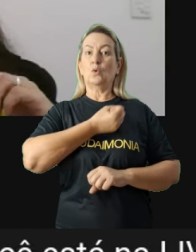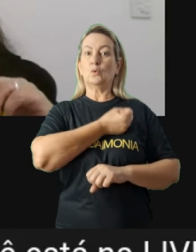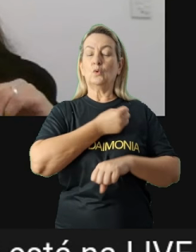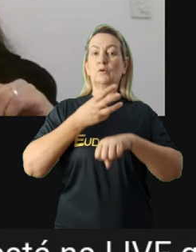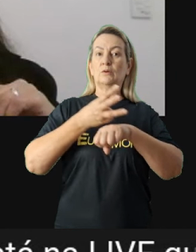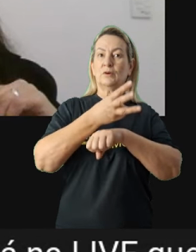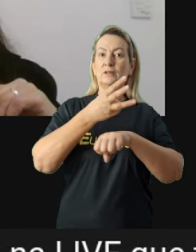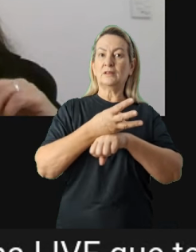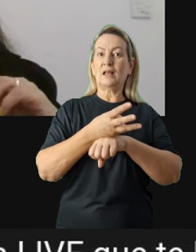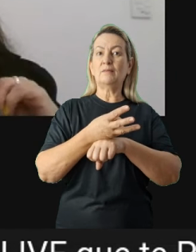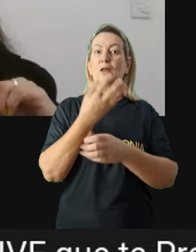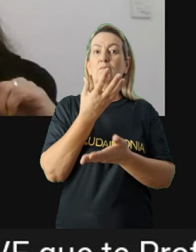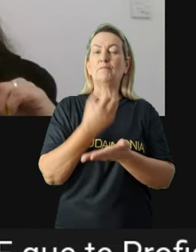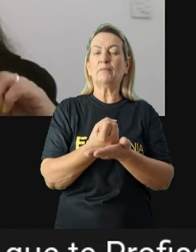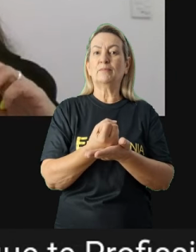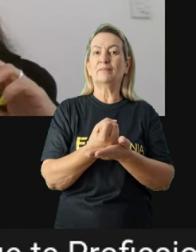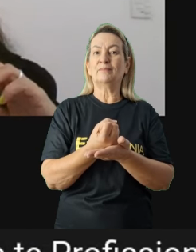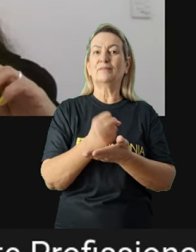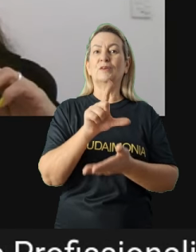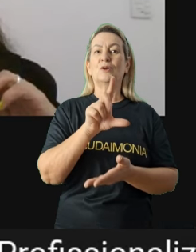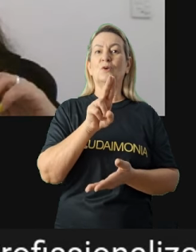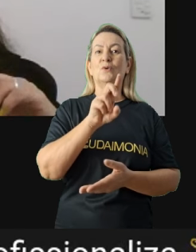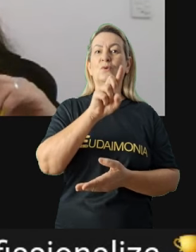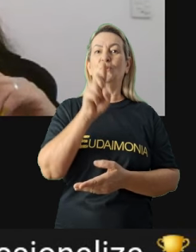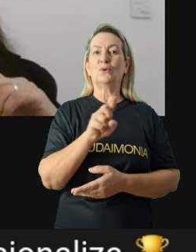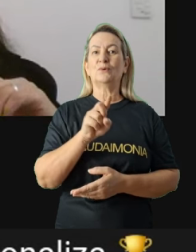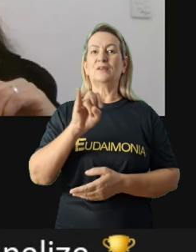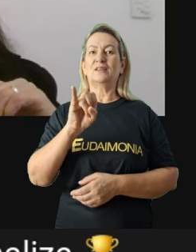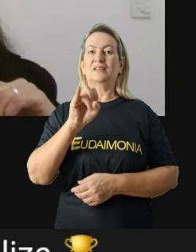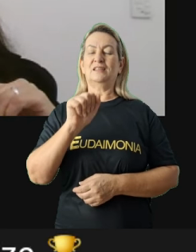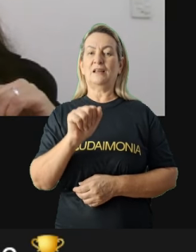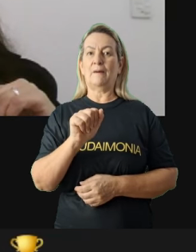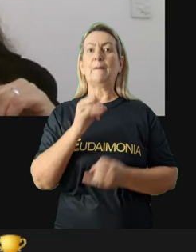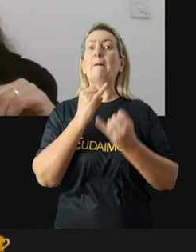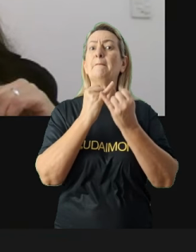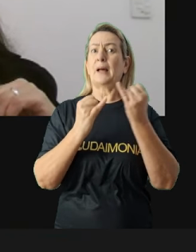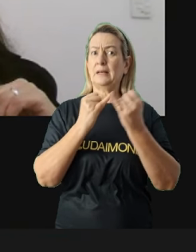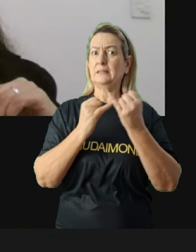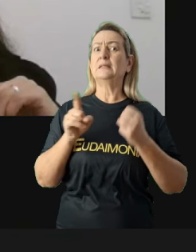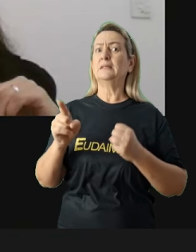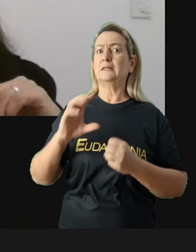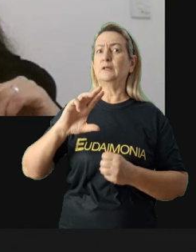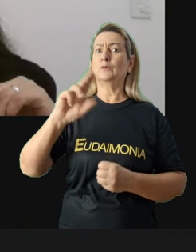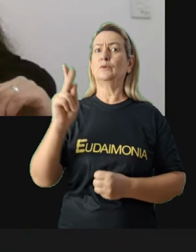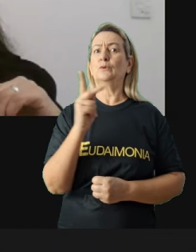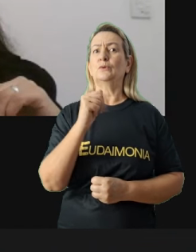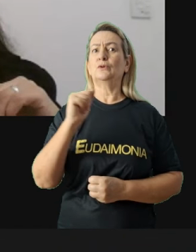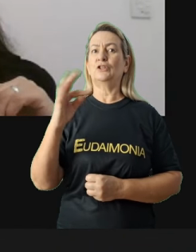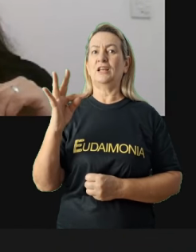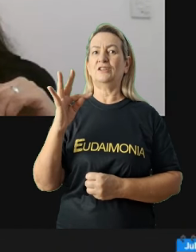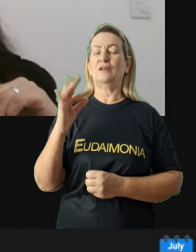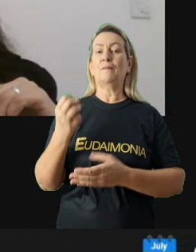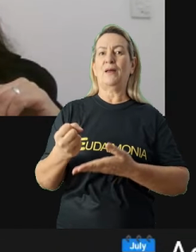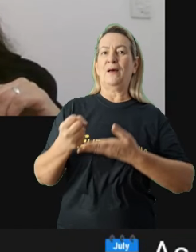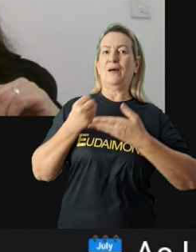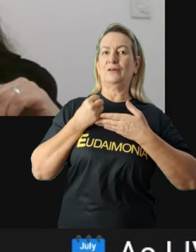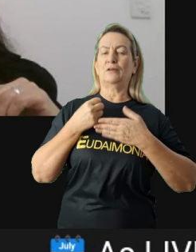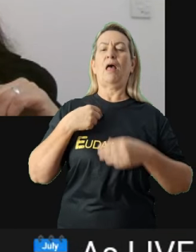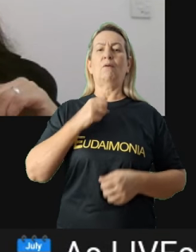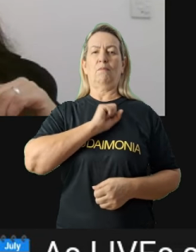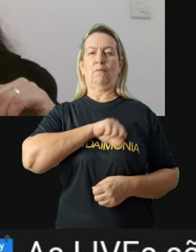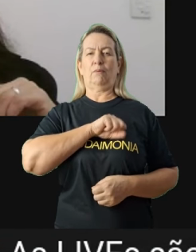sabiam disso, mas você adiciona esse número no seu WhatsApp e tá ali. Ele é muito, assim, semelhante, né, ao